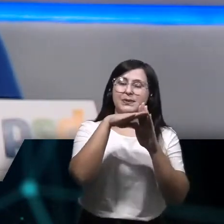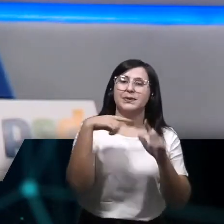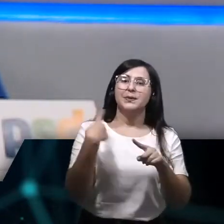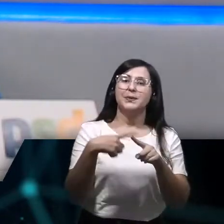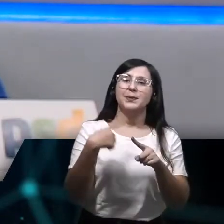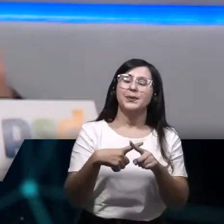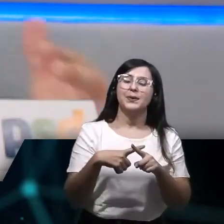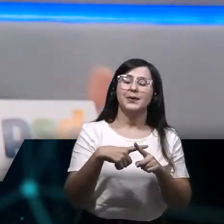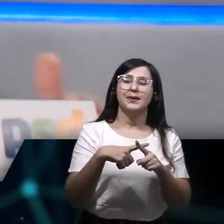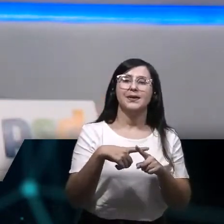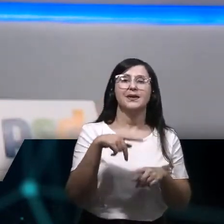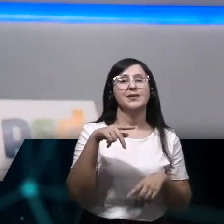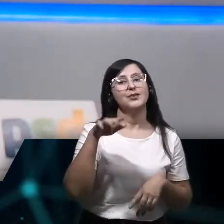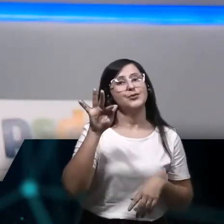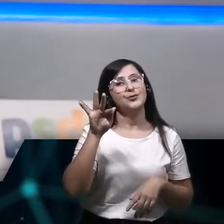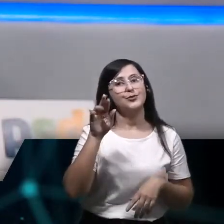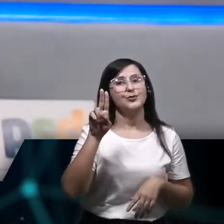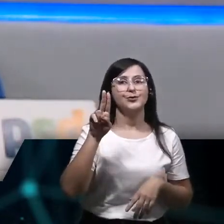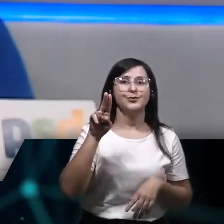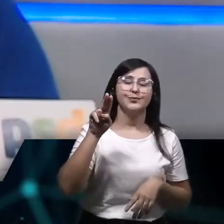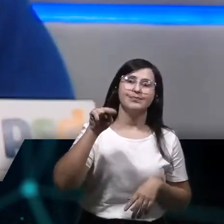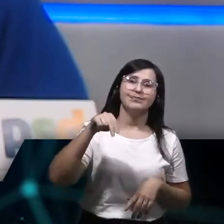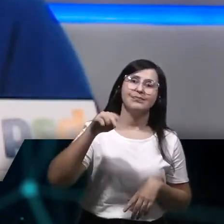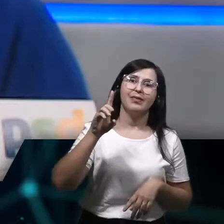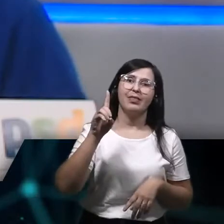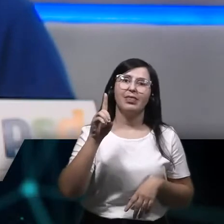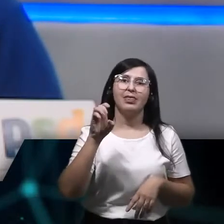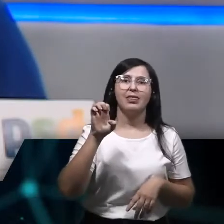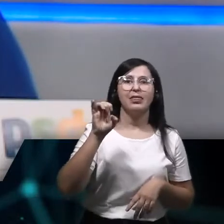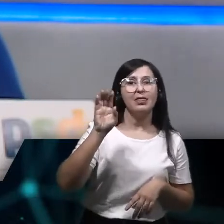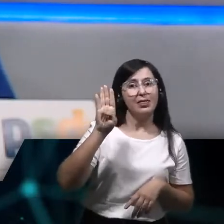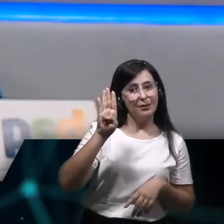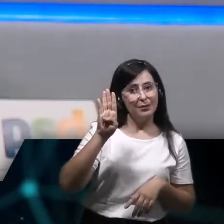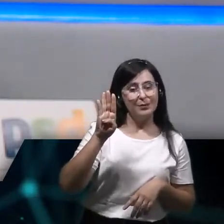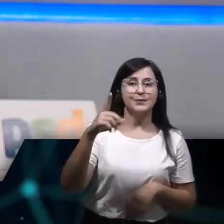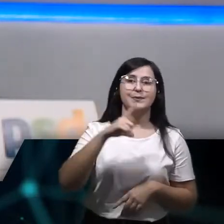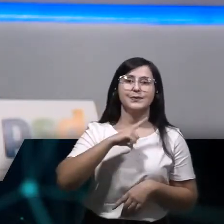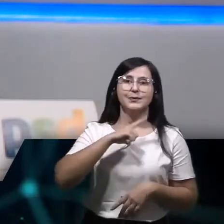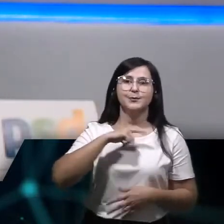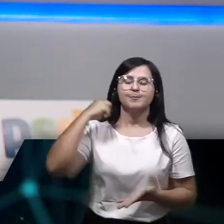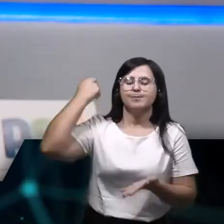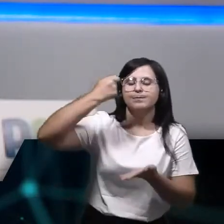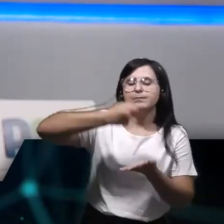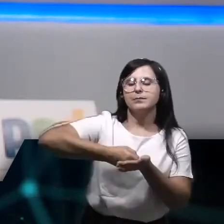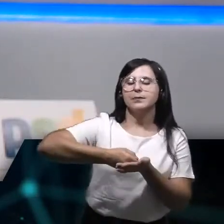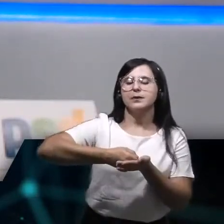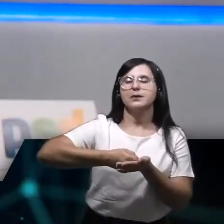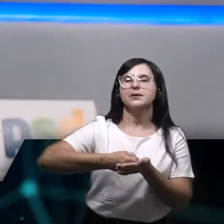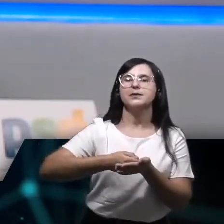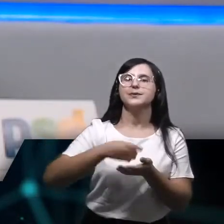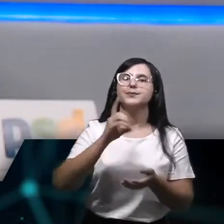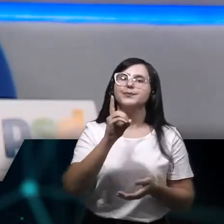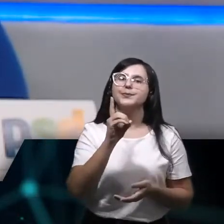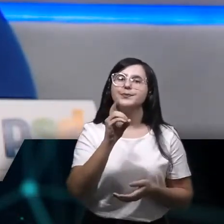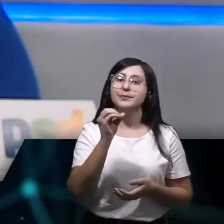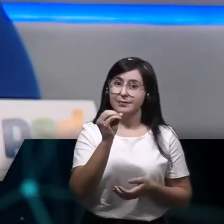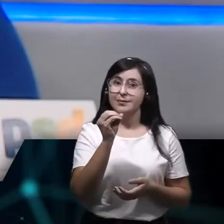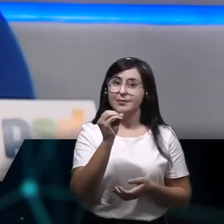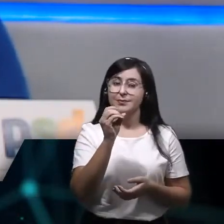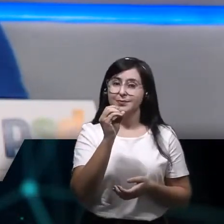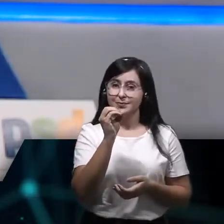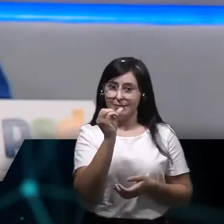aos professores. O Fundeb que nós recebemos, nós temos a obrigação de investir 60% com a